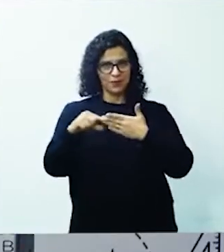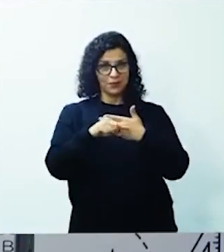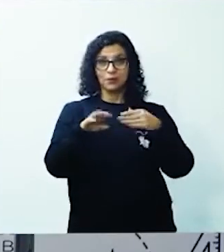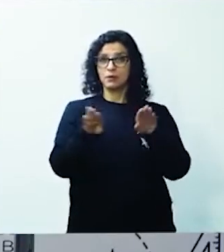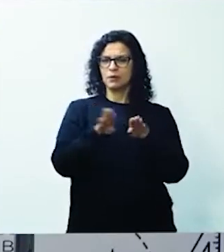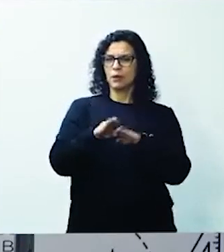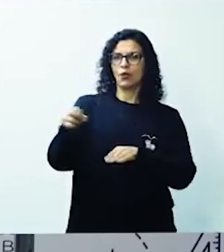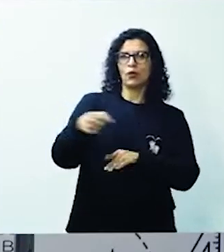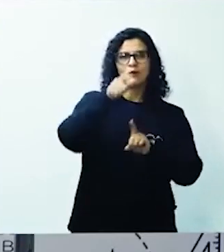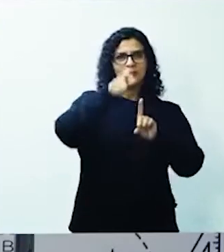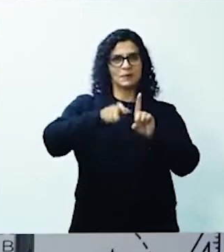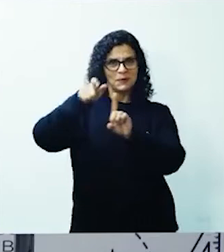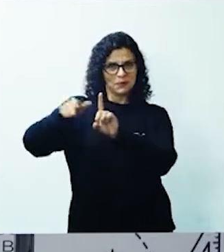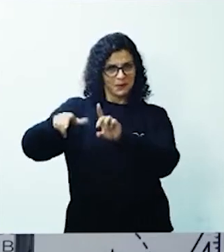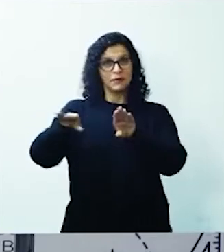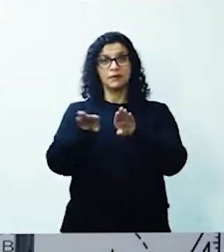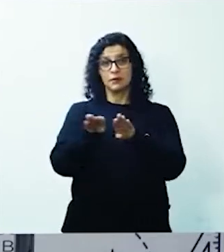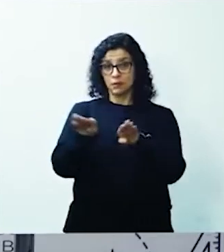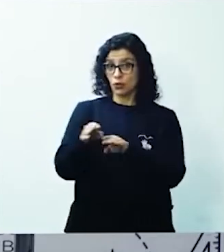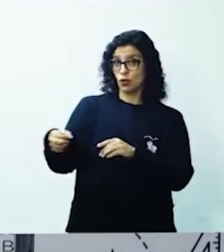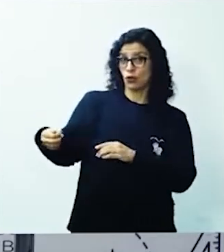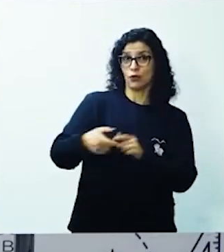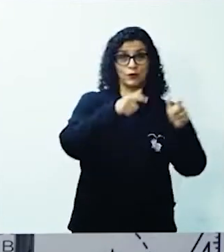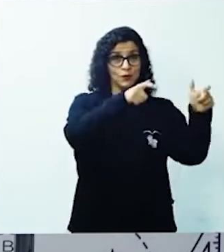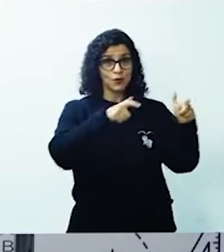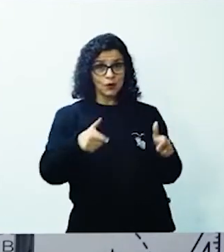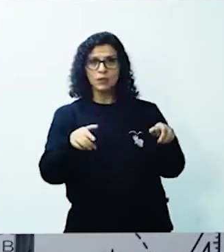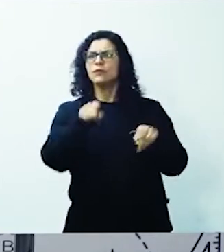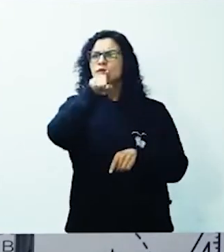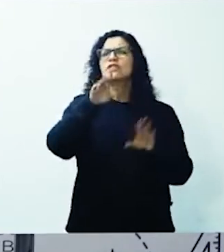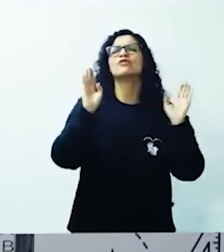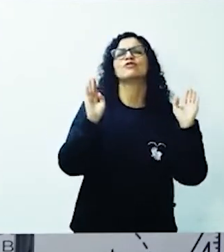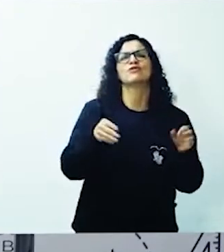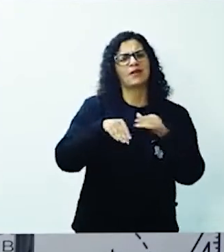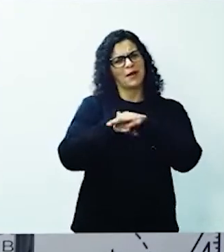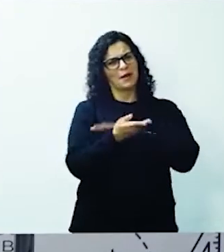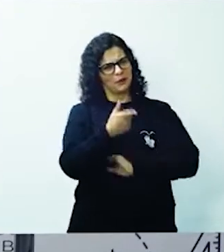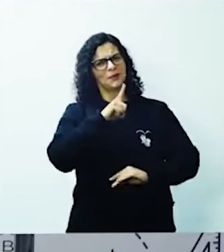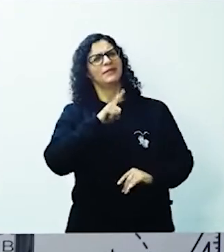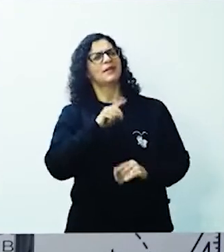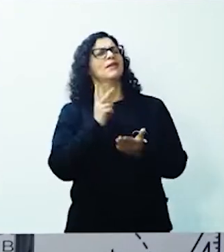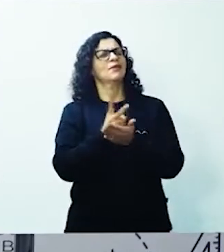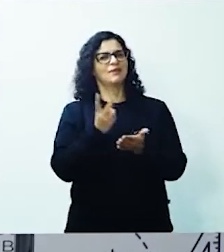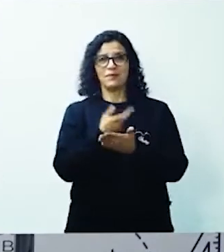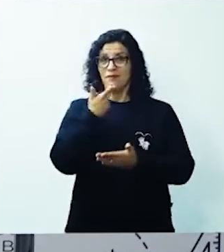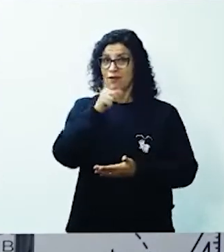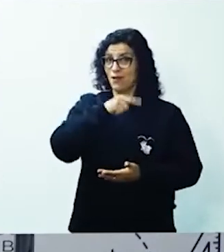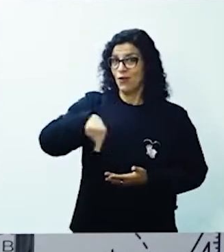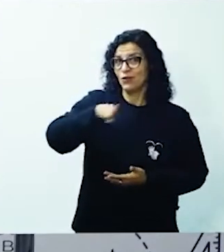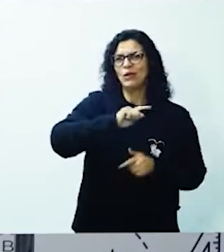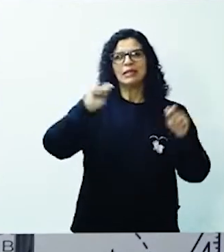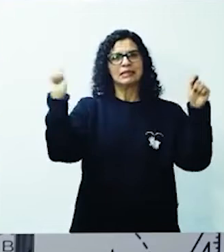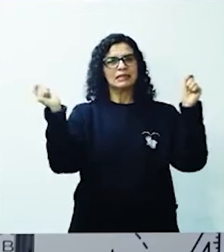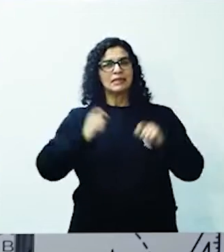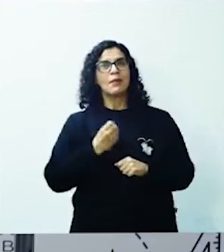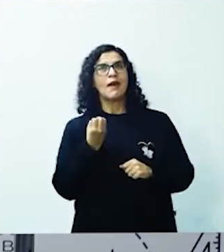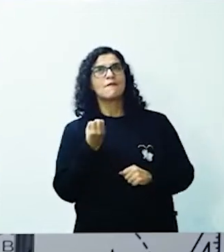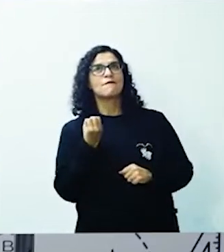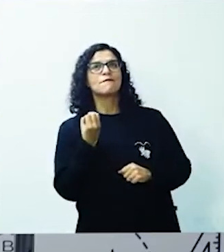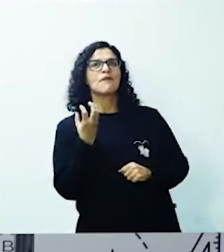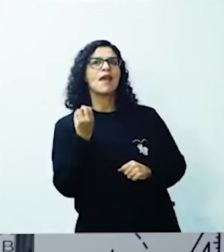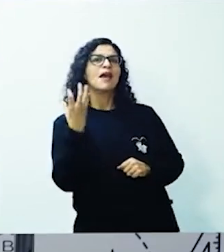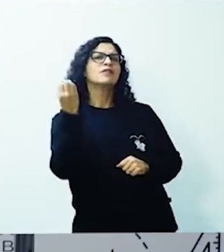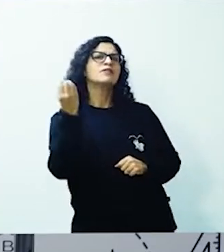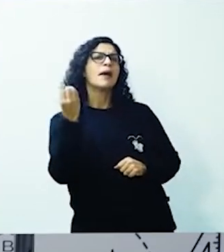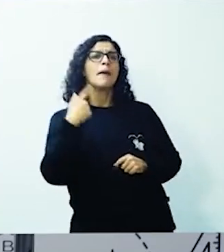autores, novos personagens, novos lugares e aquilo que vocês já estão acostumados, que eu sempre digo, podermos viajar